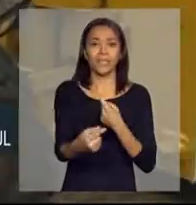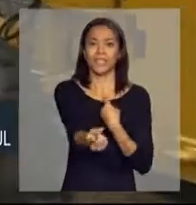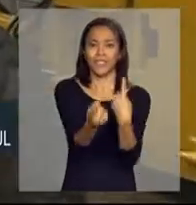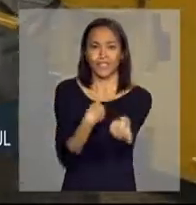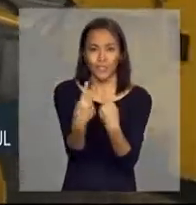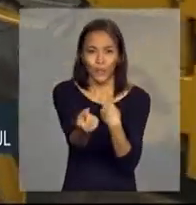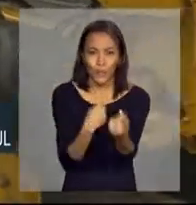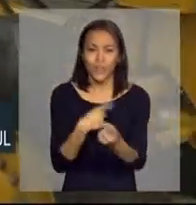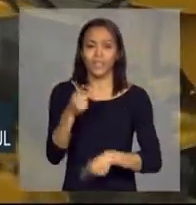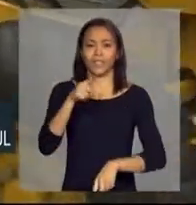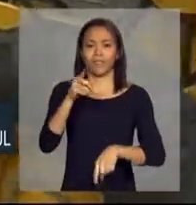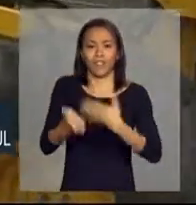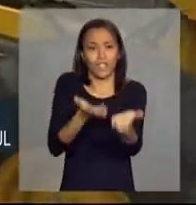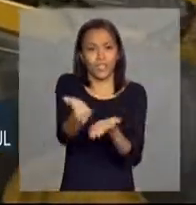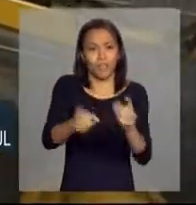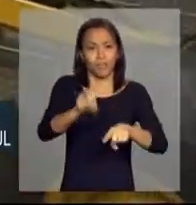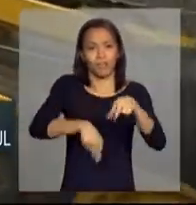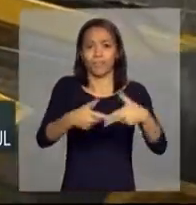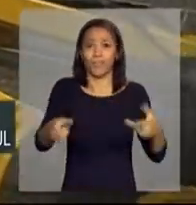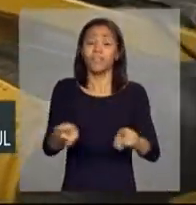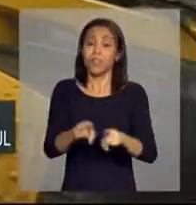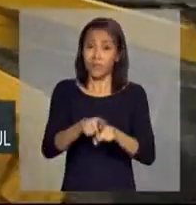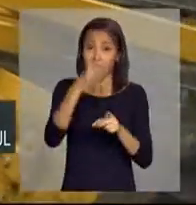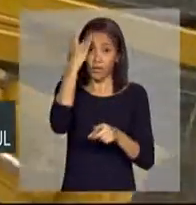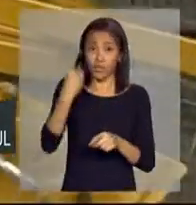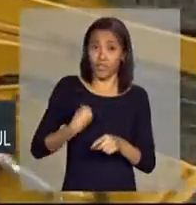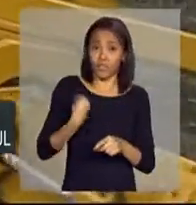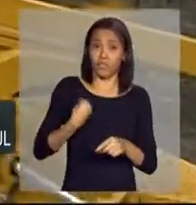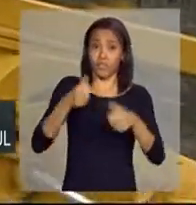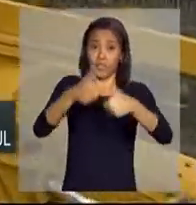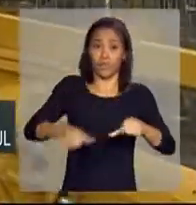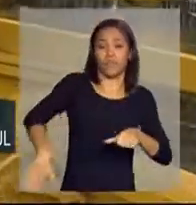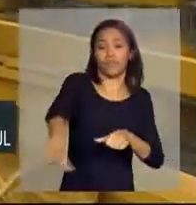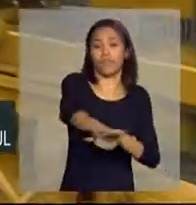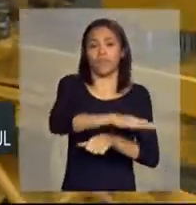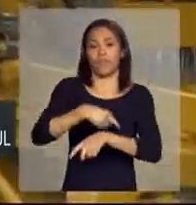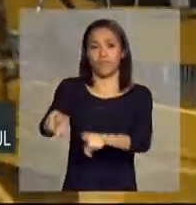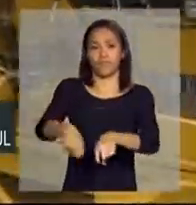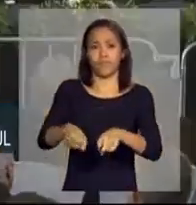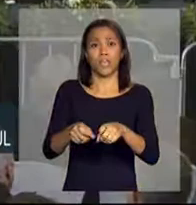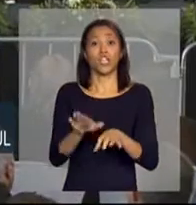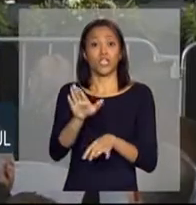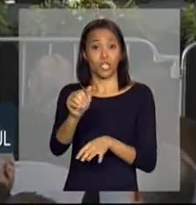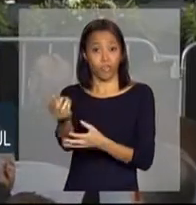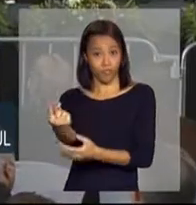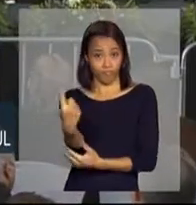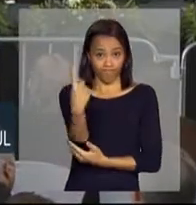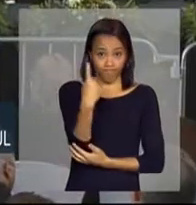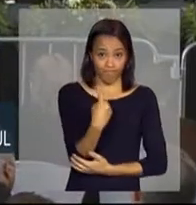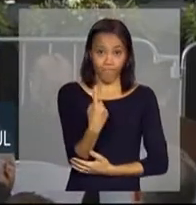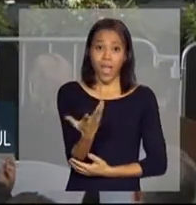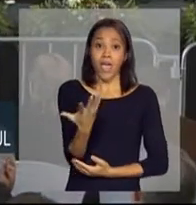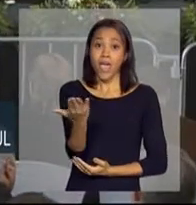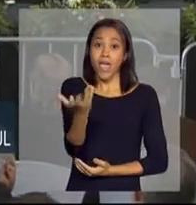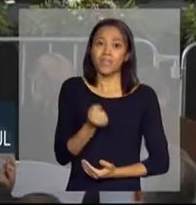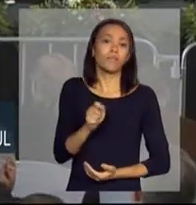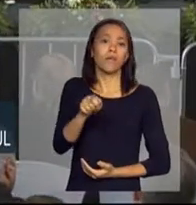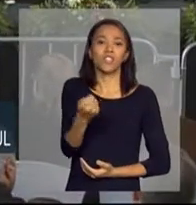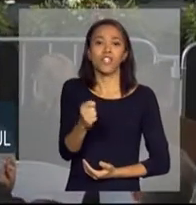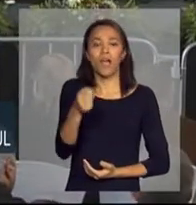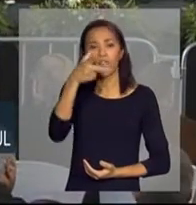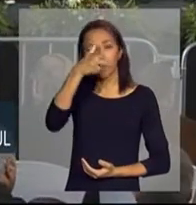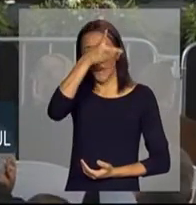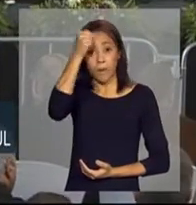bens, serviços e moradores do meio rural. Chamamos ao palco para receber as chaves os prefeitos e